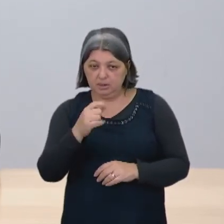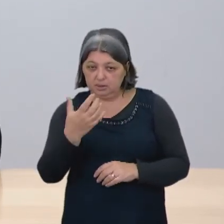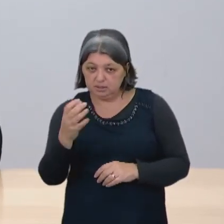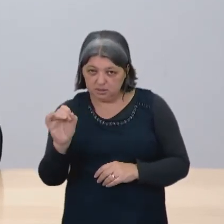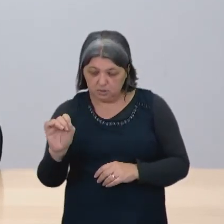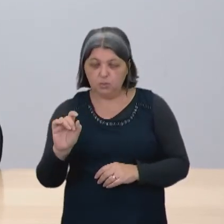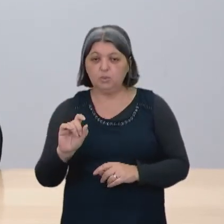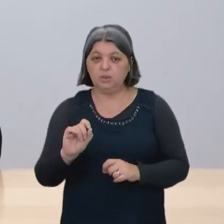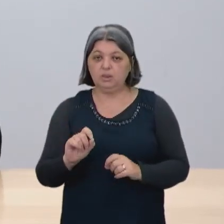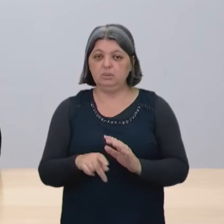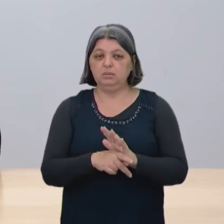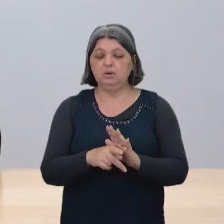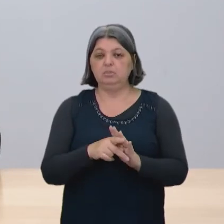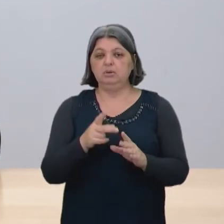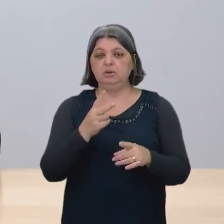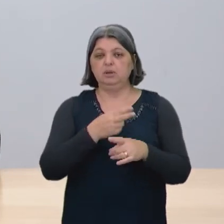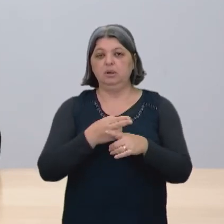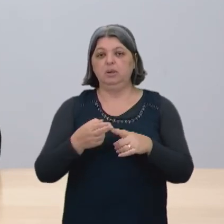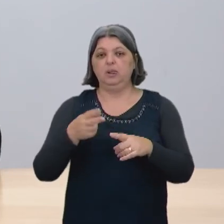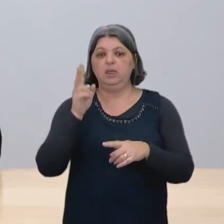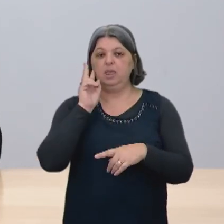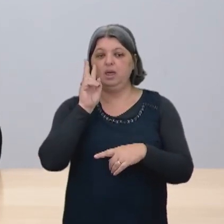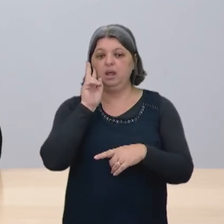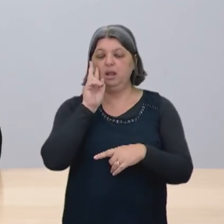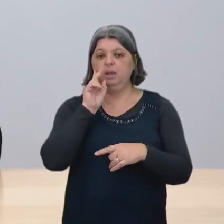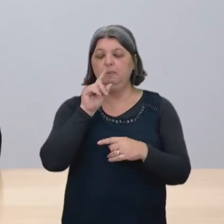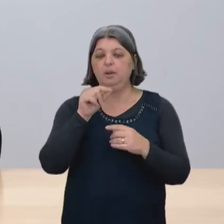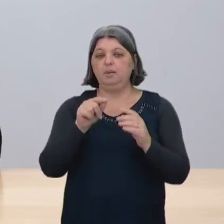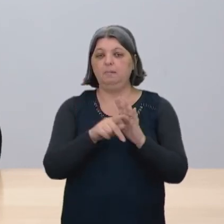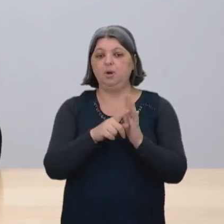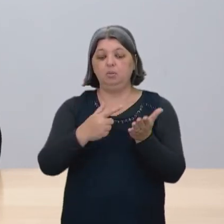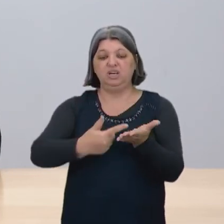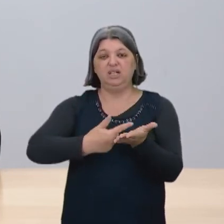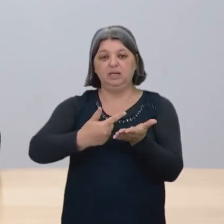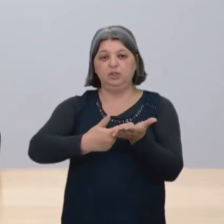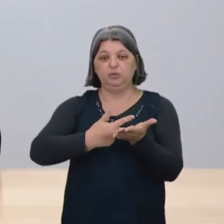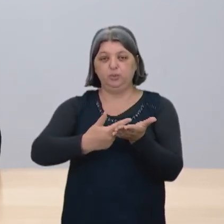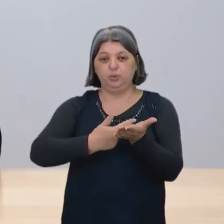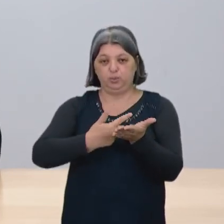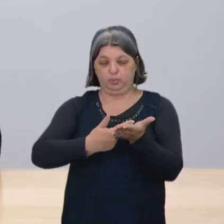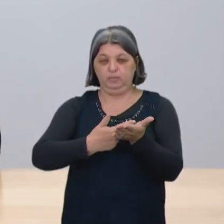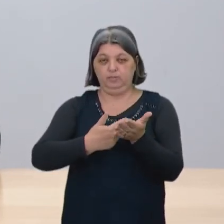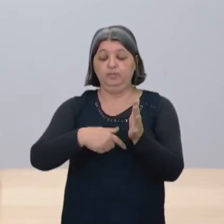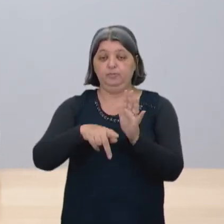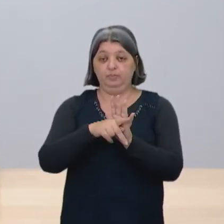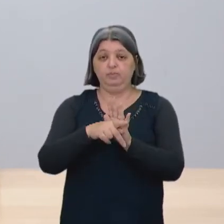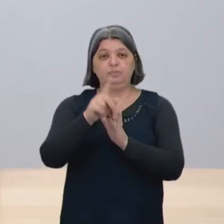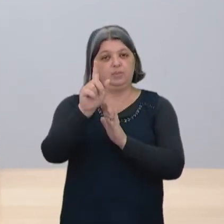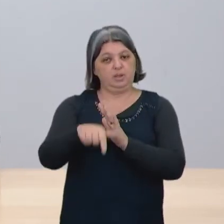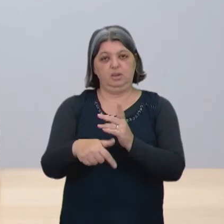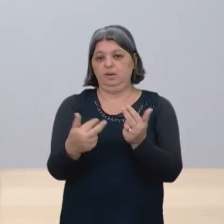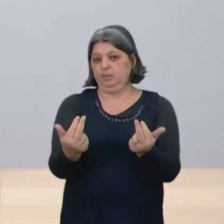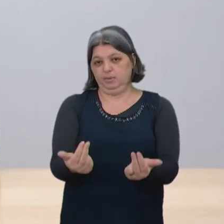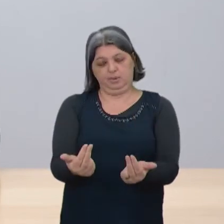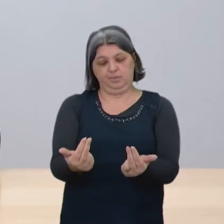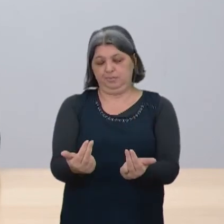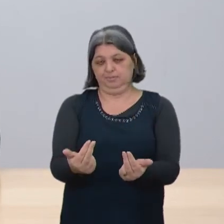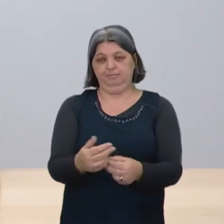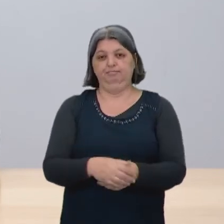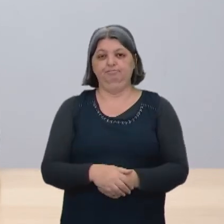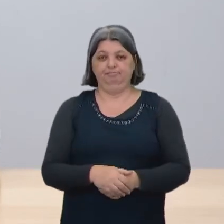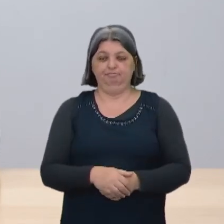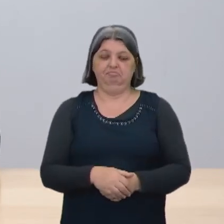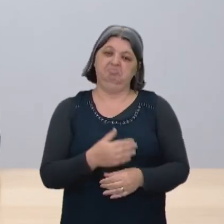diagramação pensando na edição de livros, né? Mas a função aí do diagramador é a mesma, independente da área que